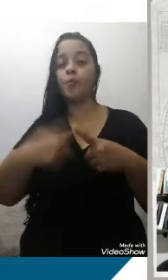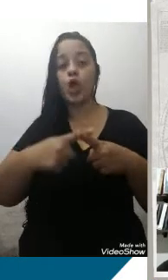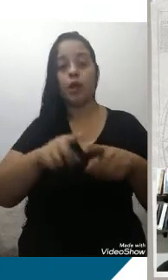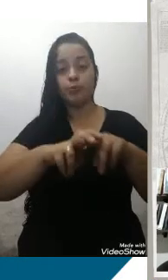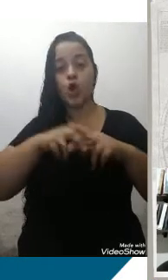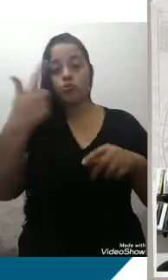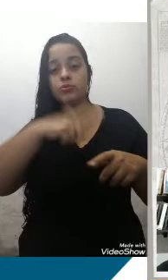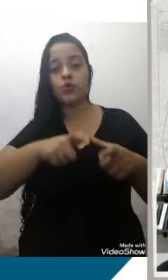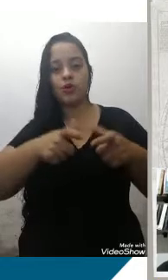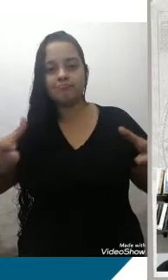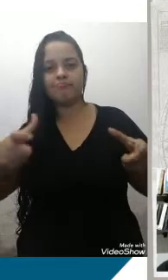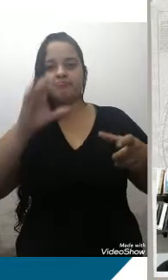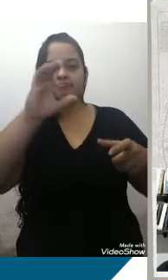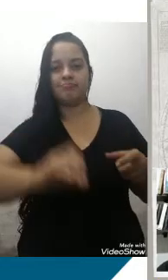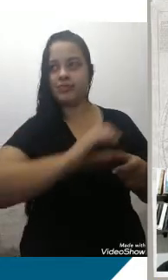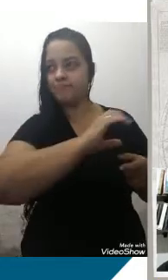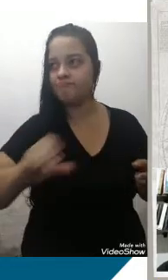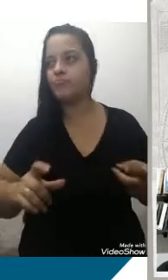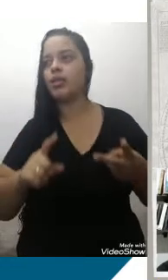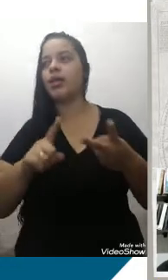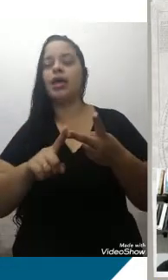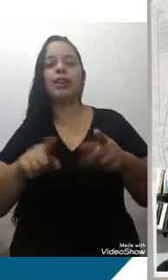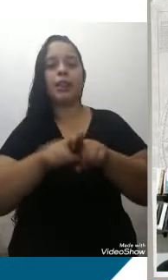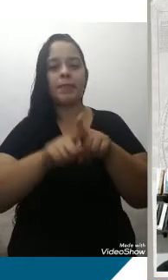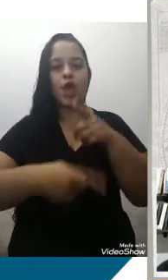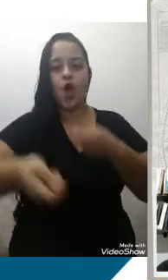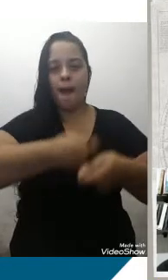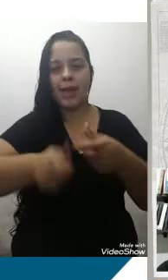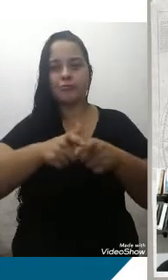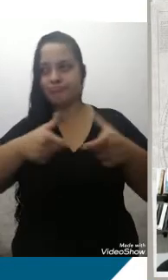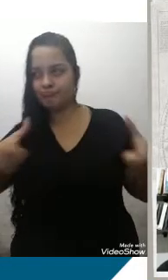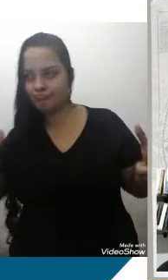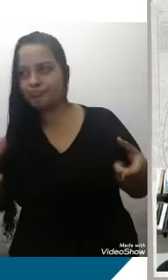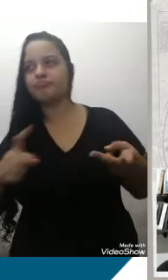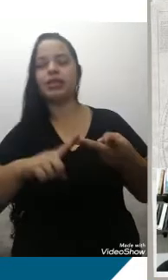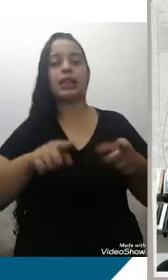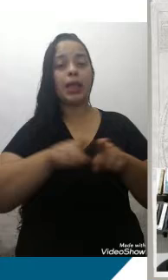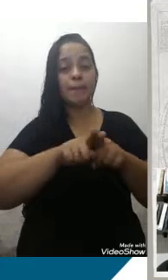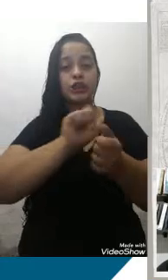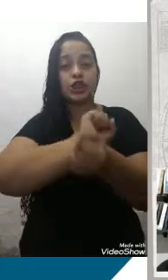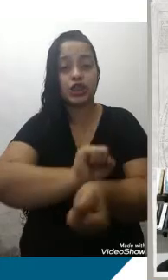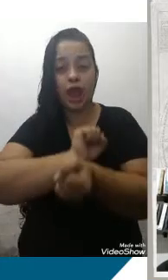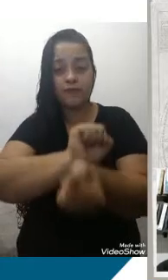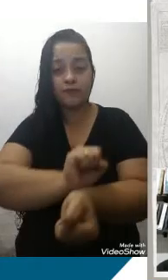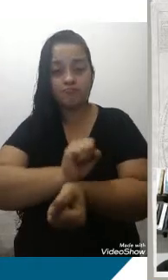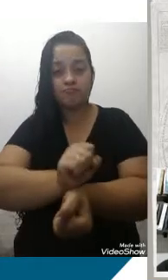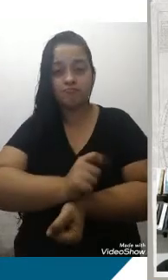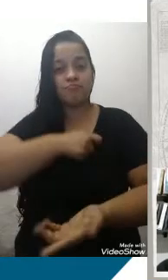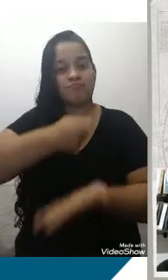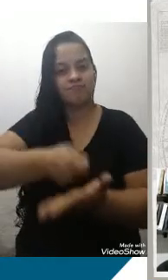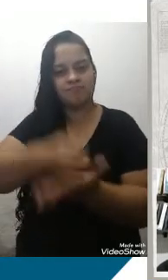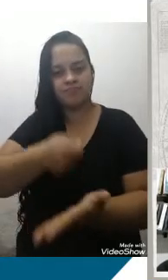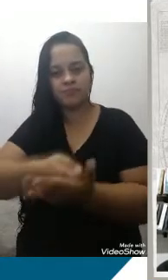processo aí de alargamento, de contato com outros produtos, e também o tráfico de escravizados. O terceiro